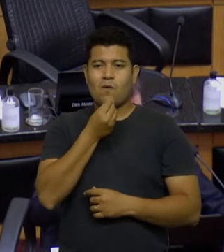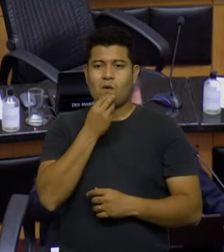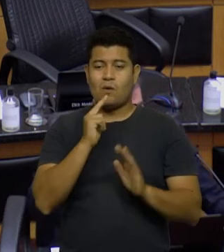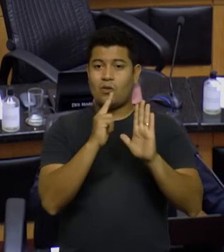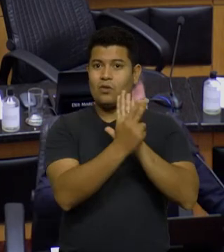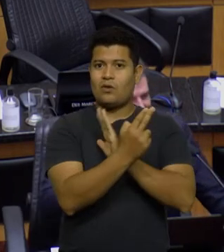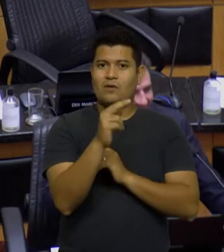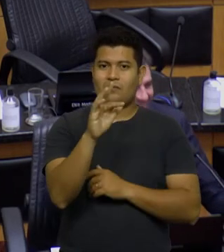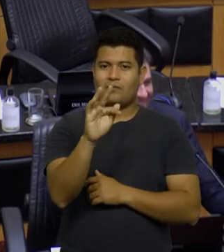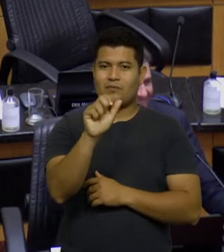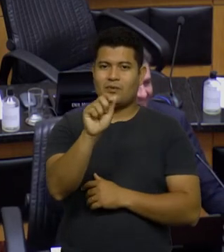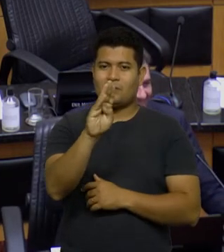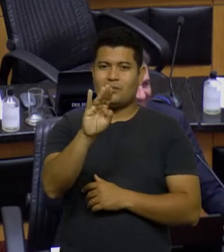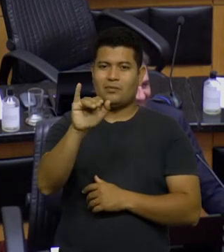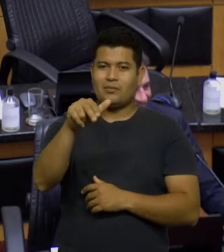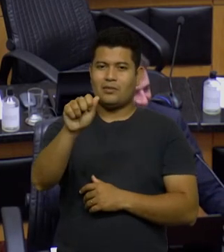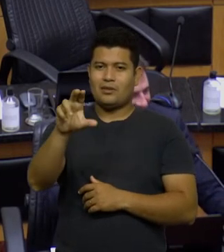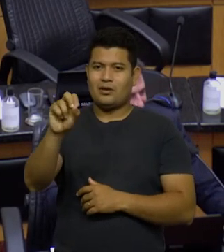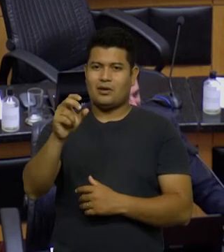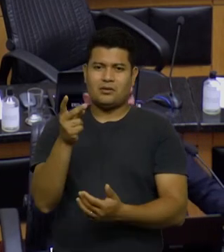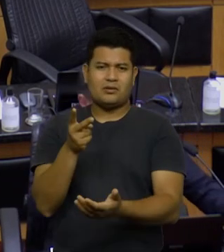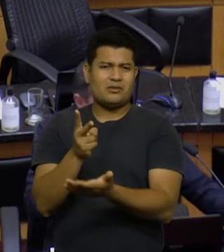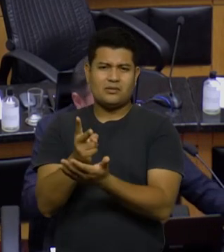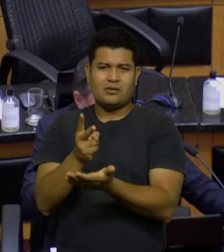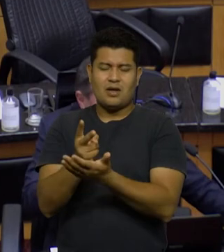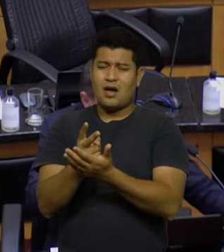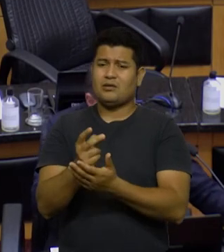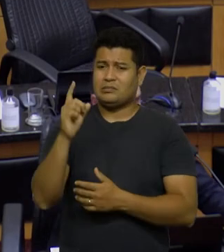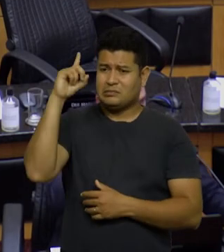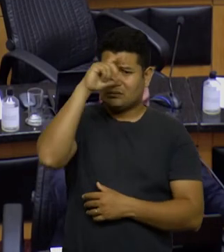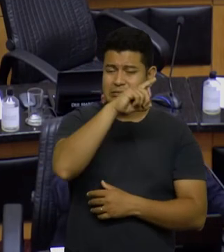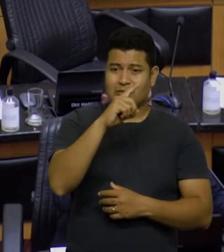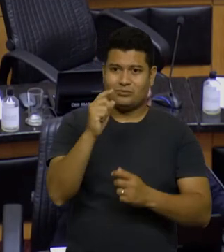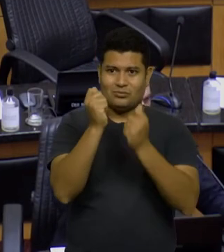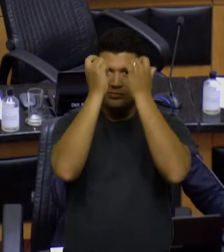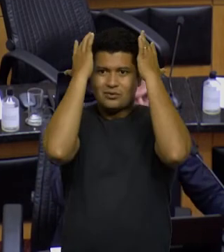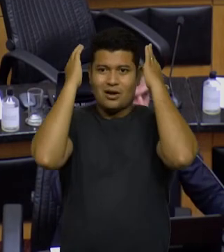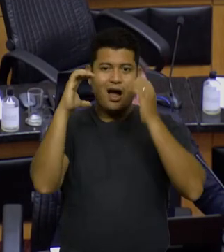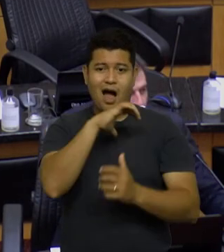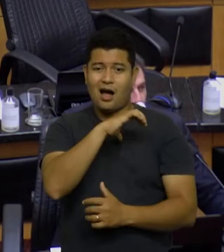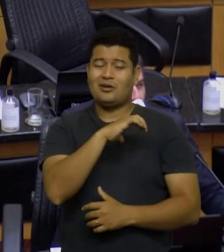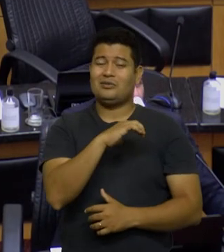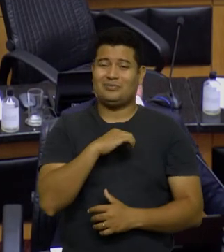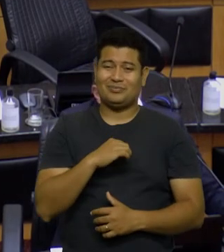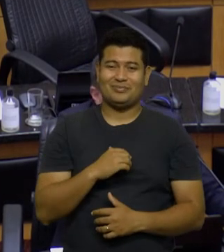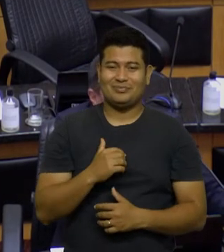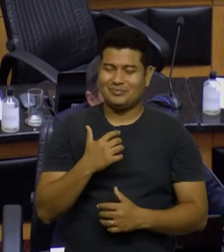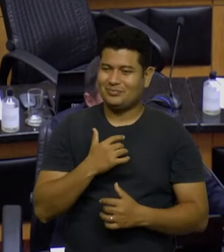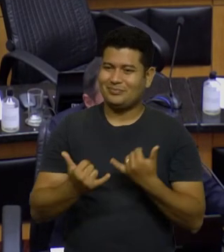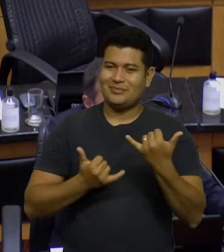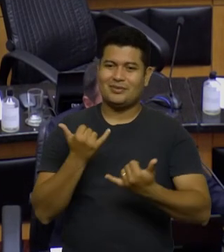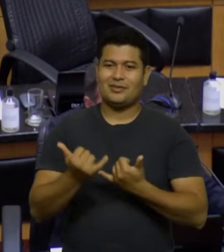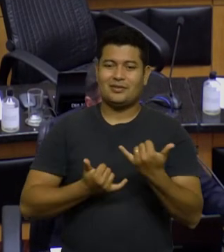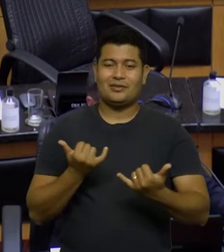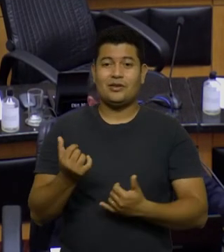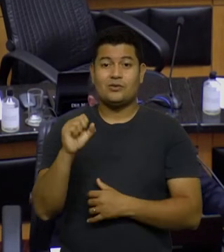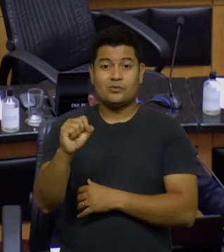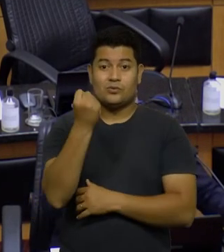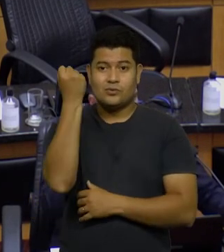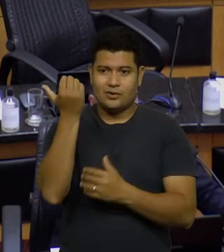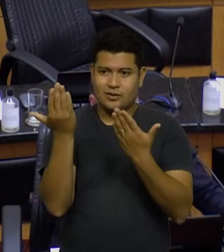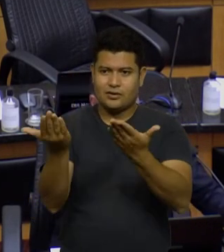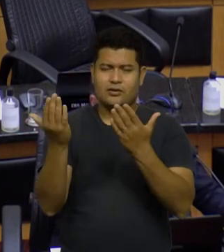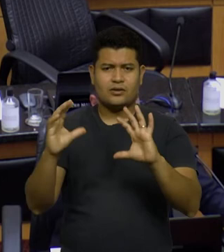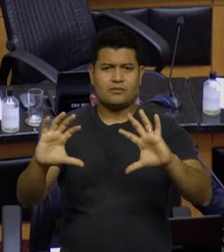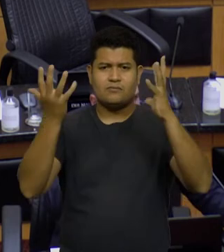né? Mas realmente, prefeito, desejar sucesso. Um grande evento lá em Otacílio Costa, e além do